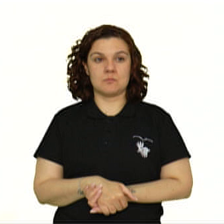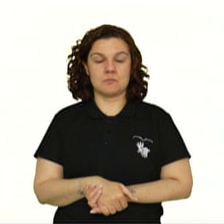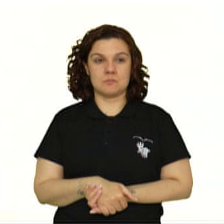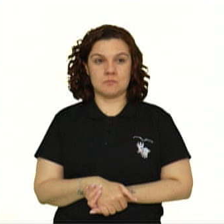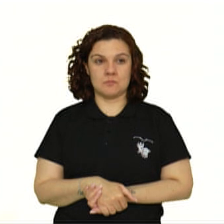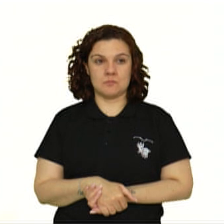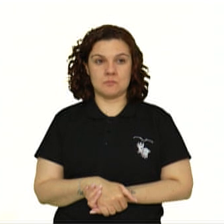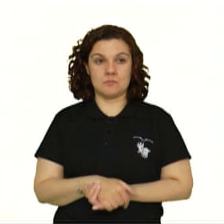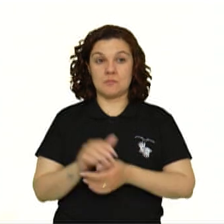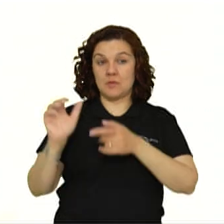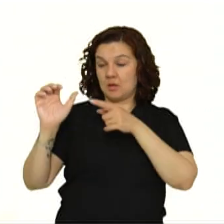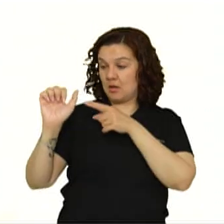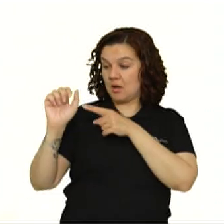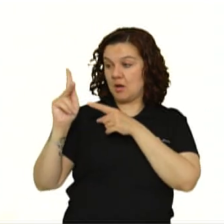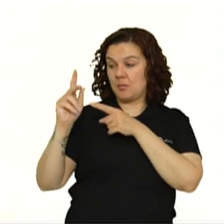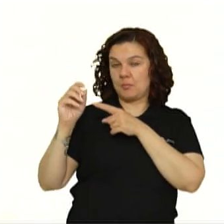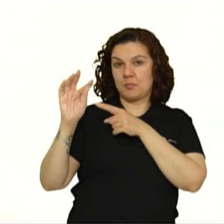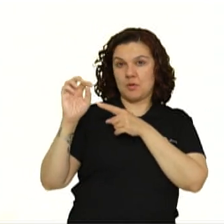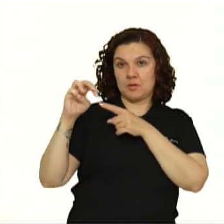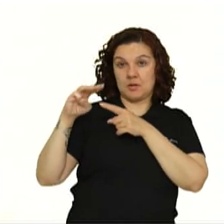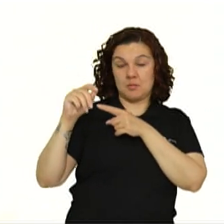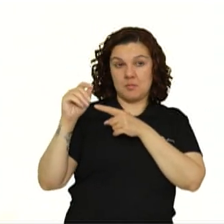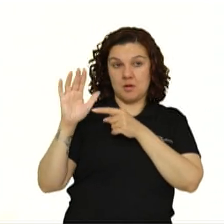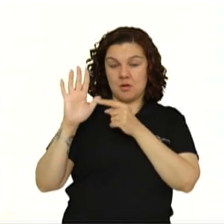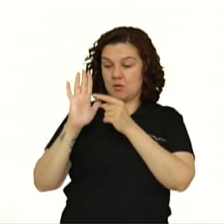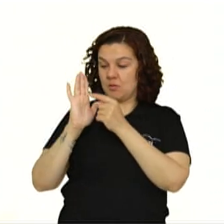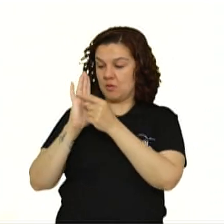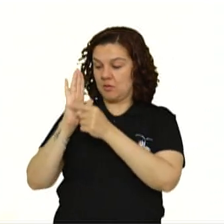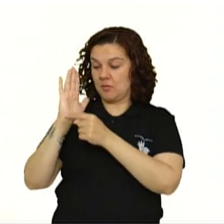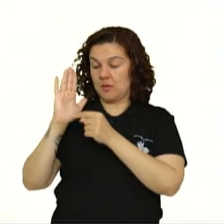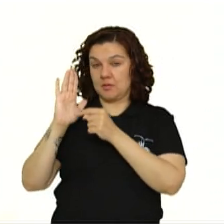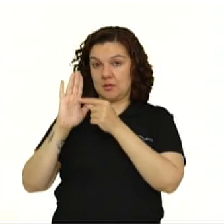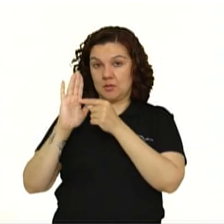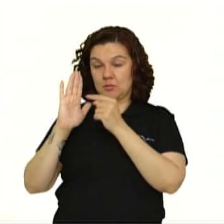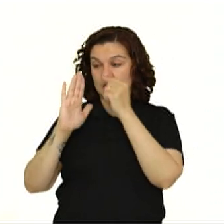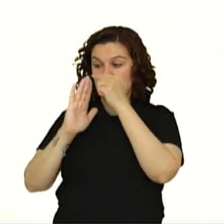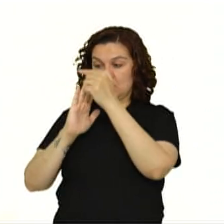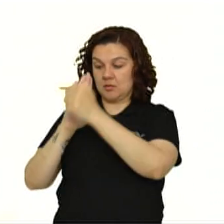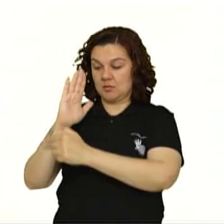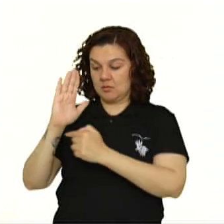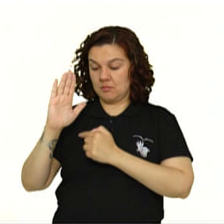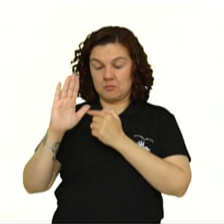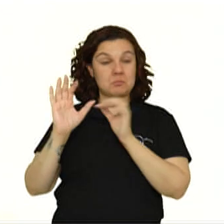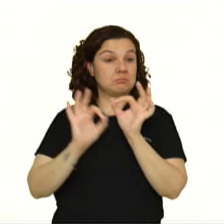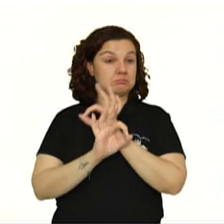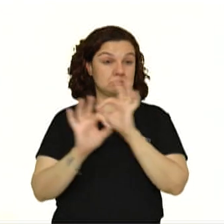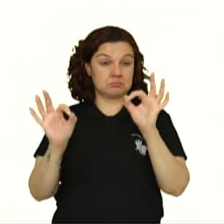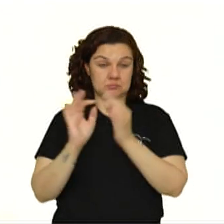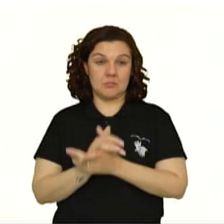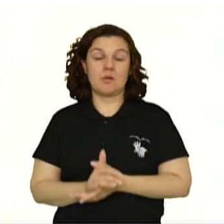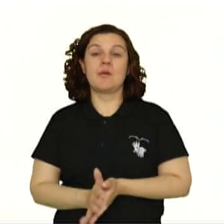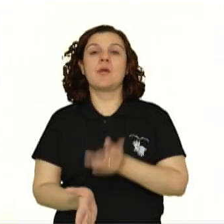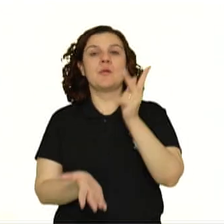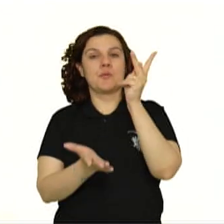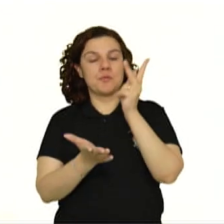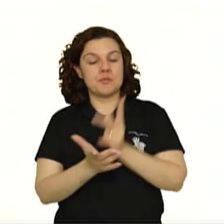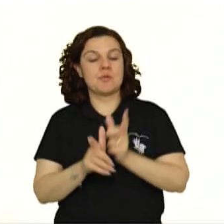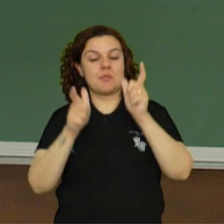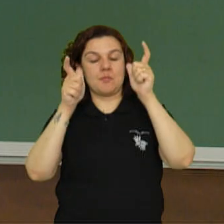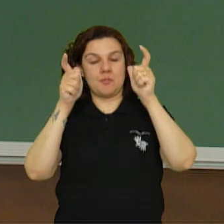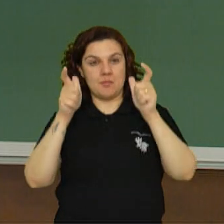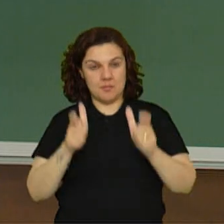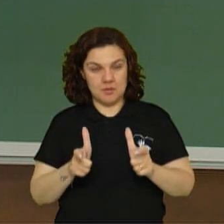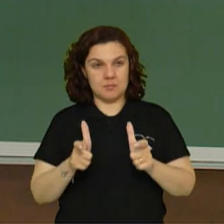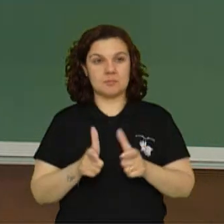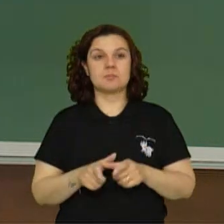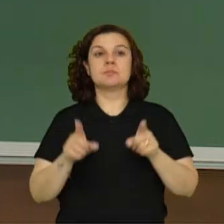Olhando para o apótema do quadrado que está dentro, do quadrado que está fora, não tem diferença nenhuma. Eles estão na mesma posição, eles